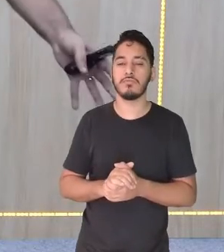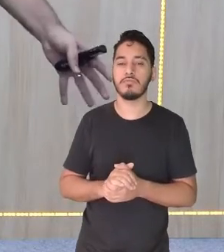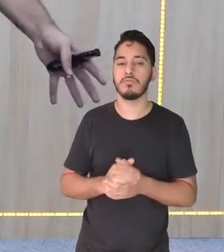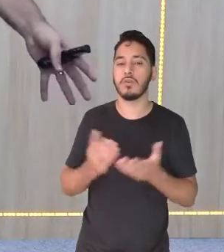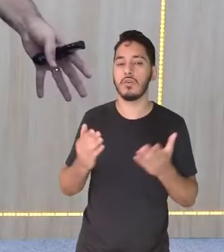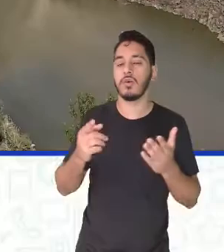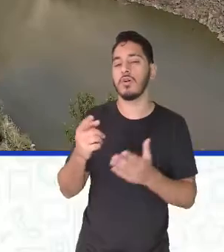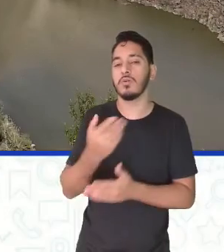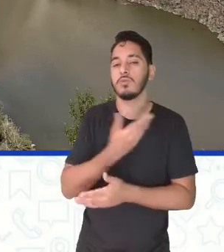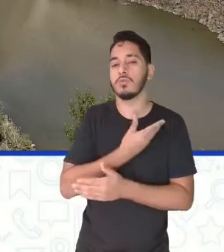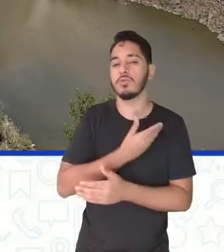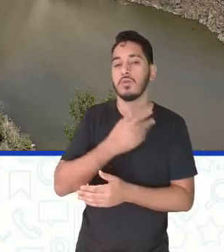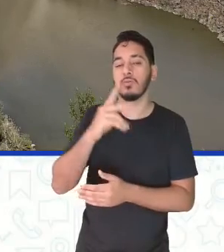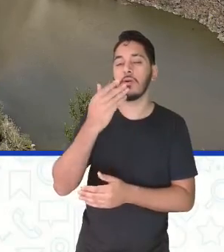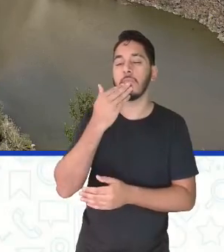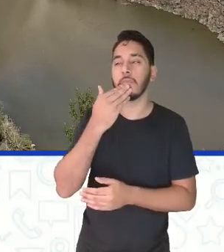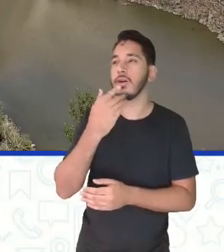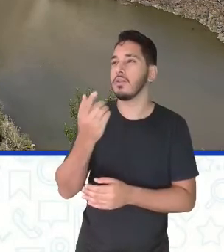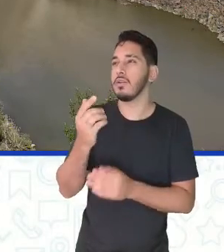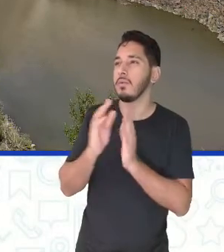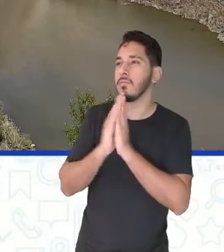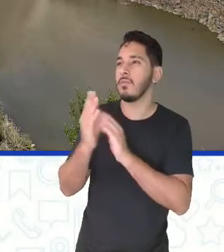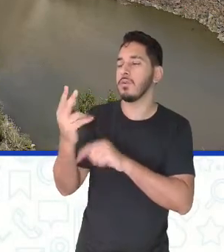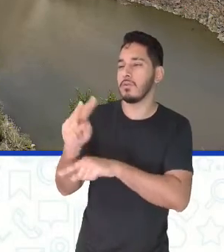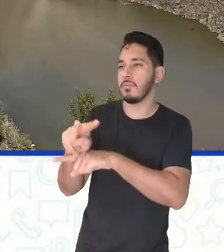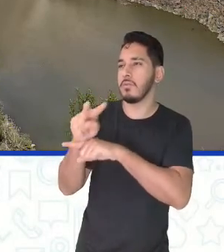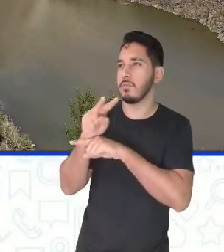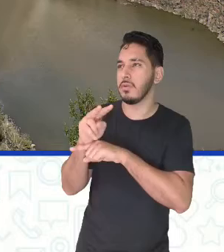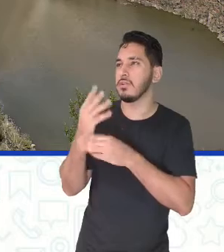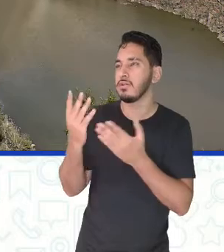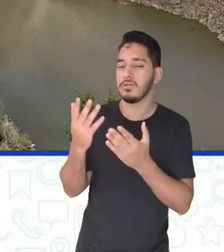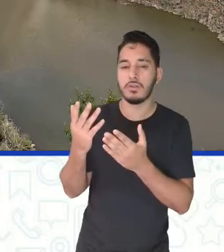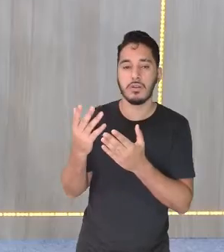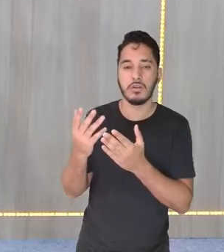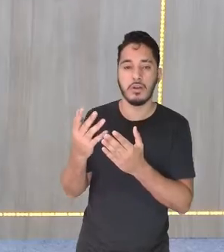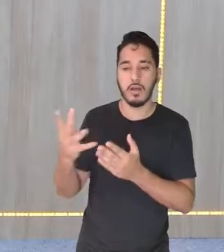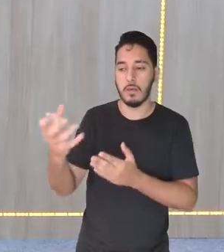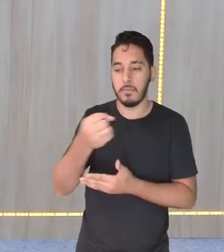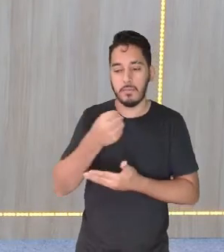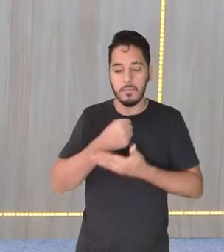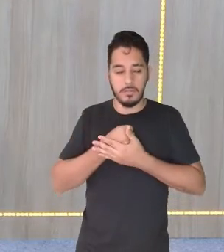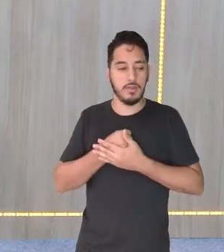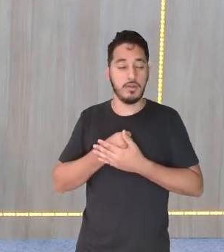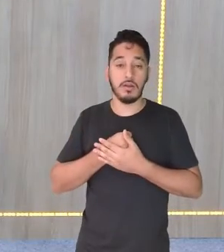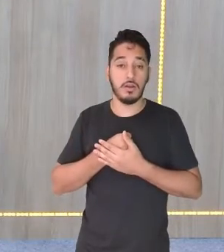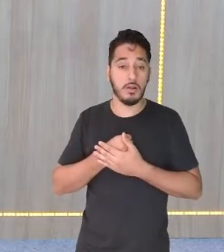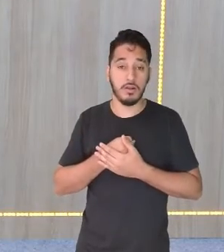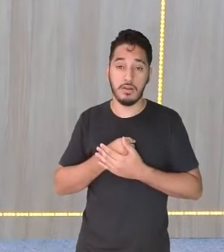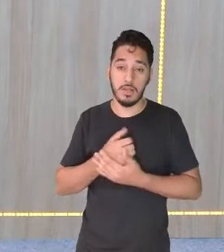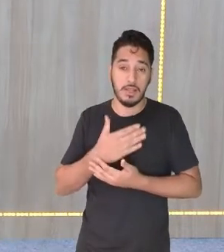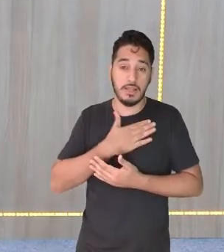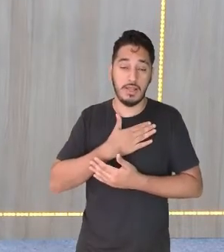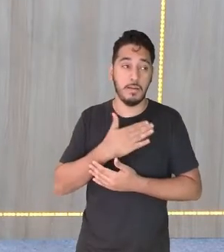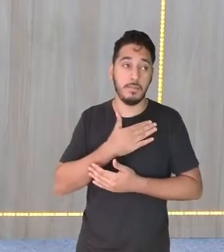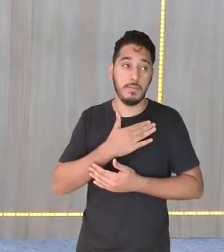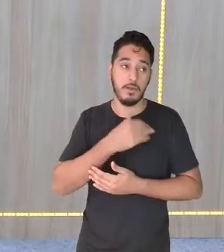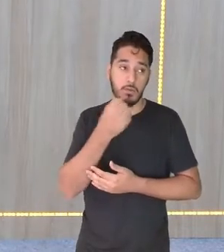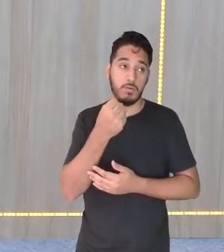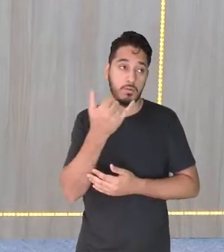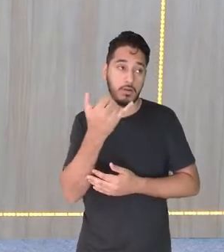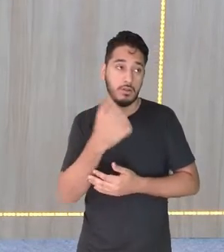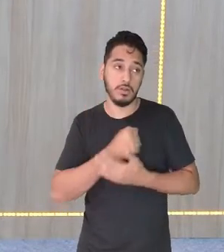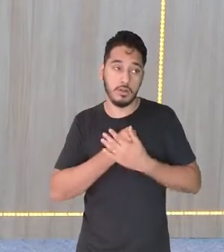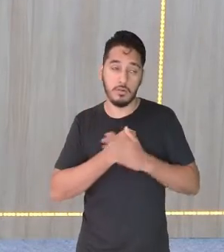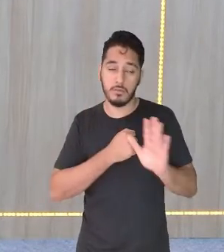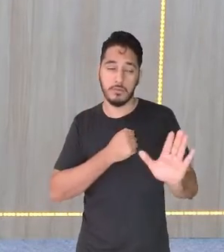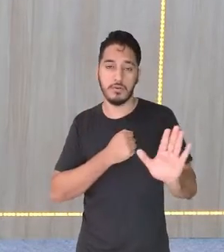seu coleguinha pede lá uma caneta, um lápis para você e não devolve mais, bicho, se apropriou, tornou-se dele.